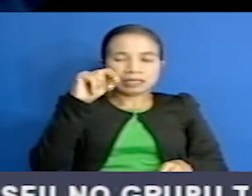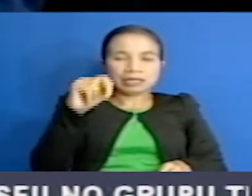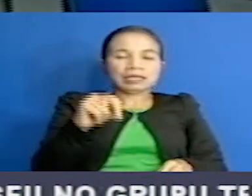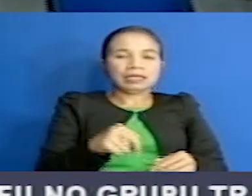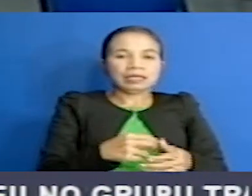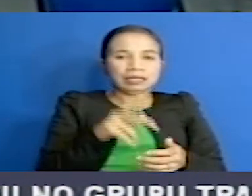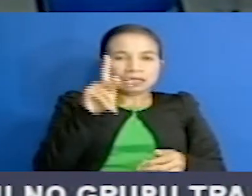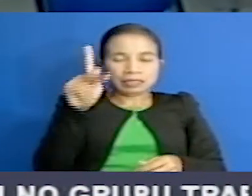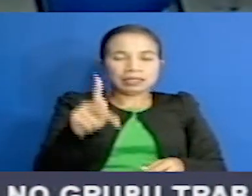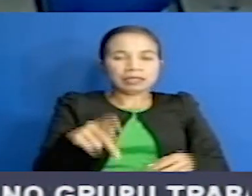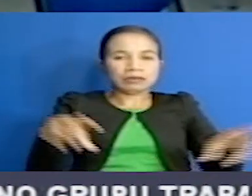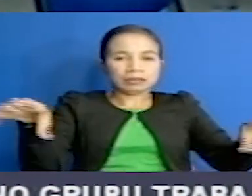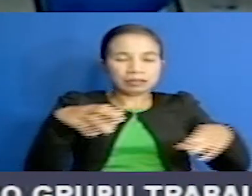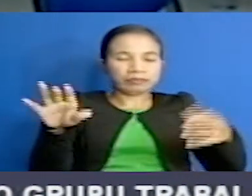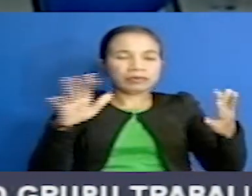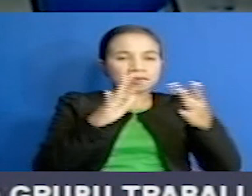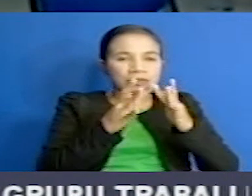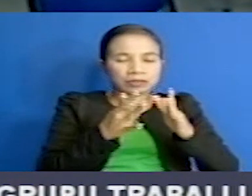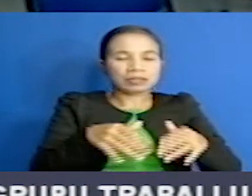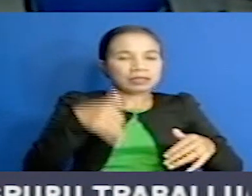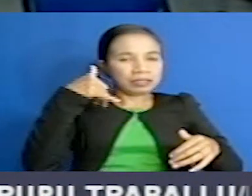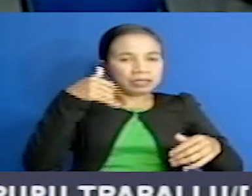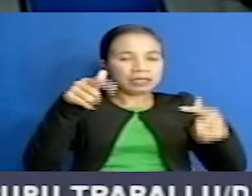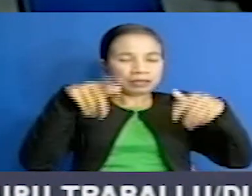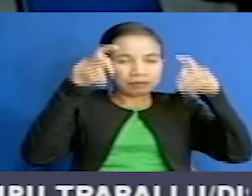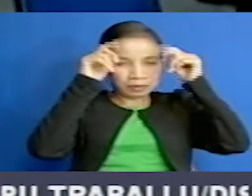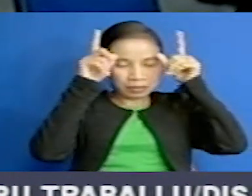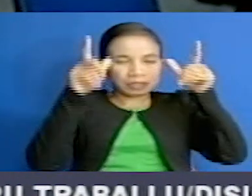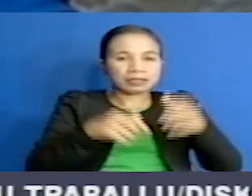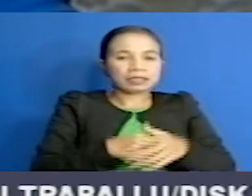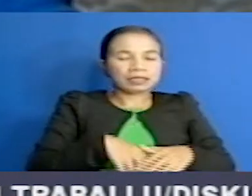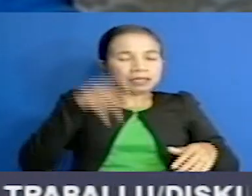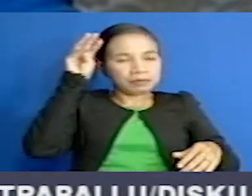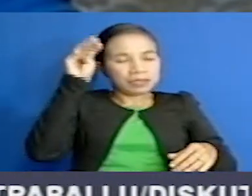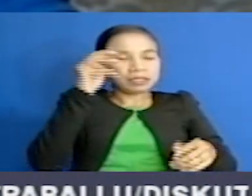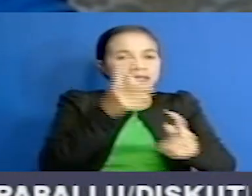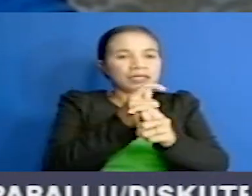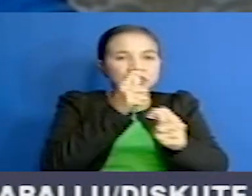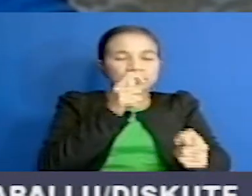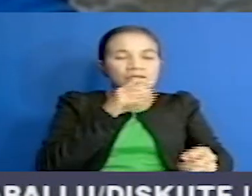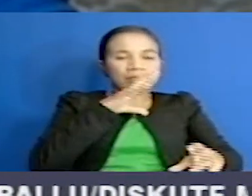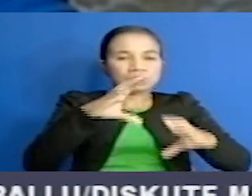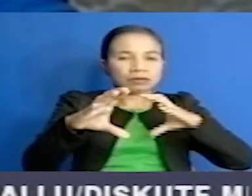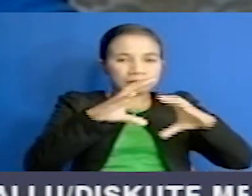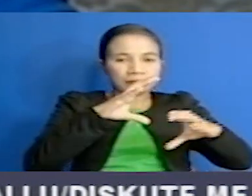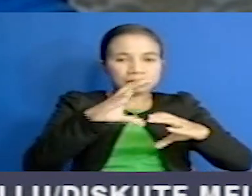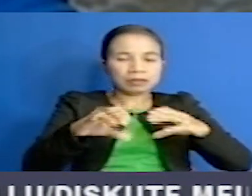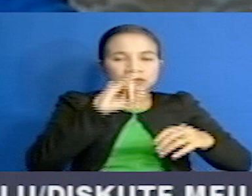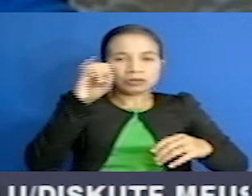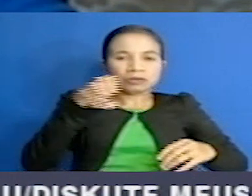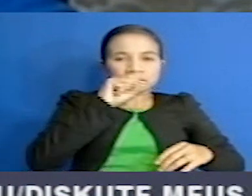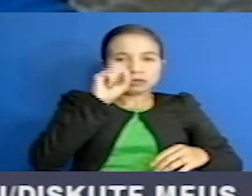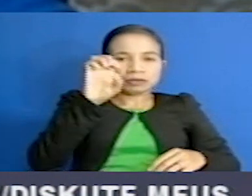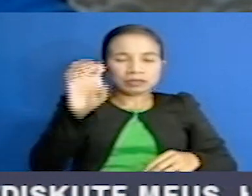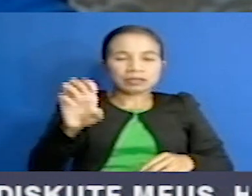dizer Serviço de Telecomunicação Móvel Ida e Timor-Leste. Ministro do Transporte e Comunicação, José